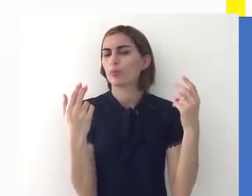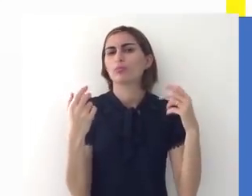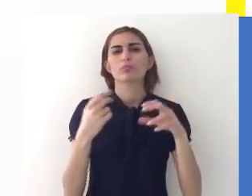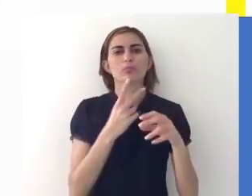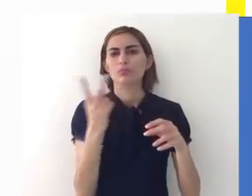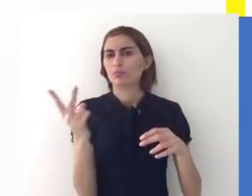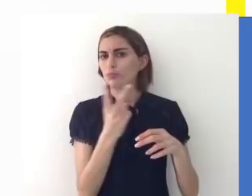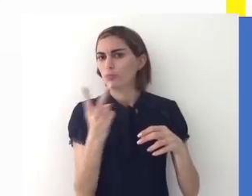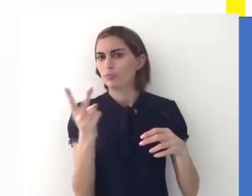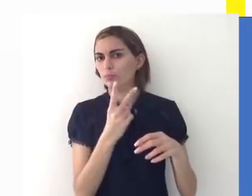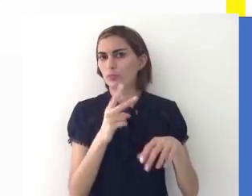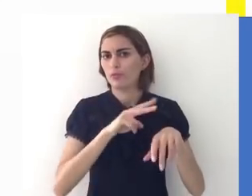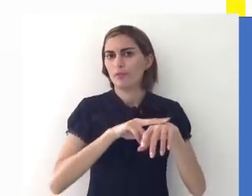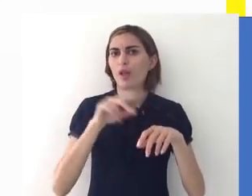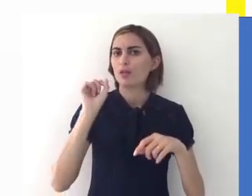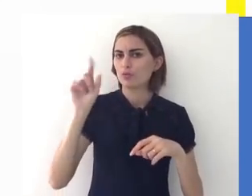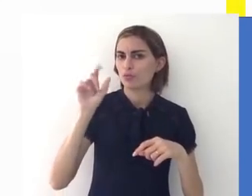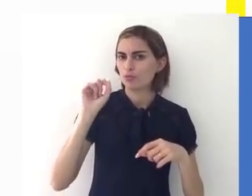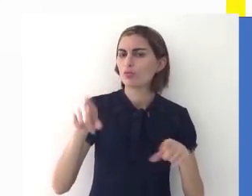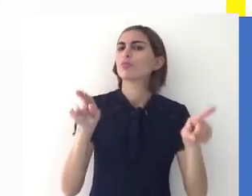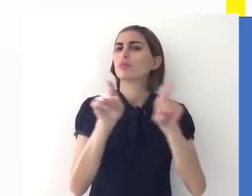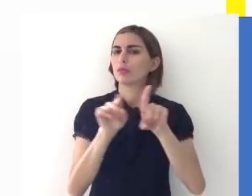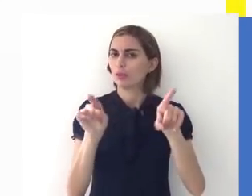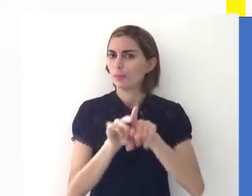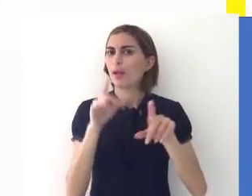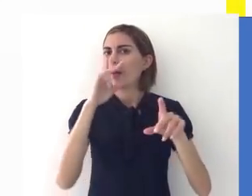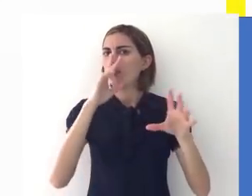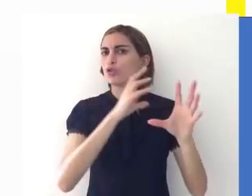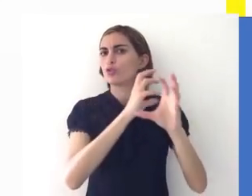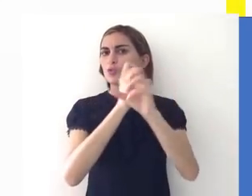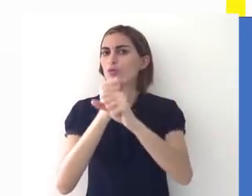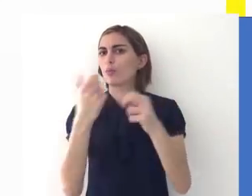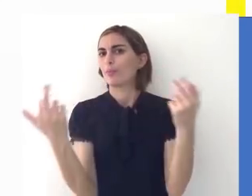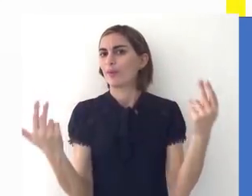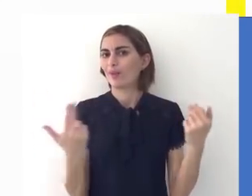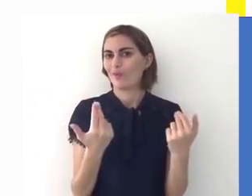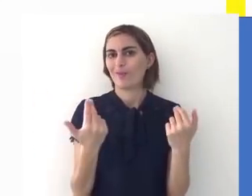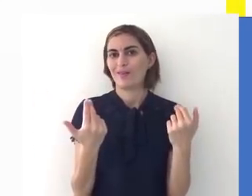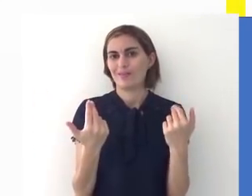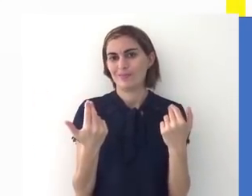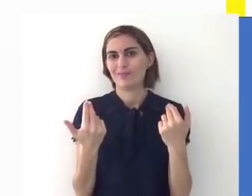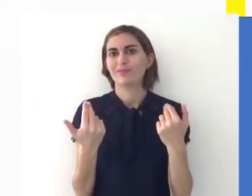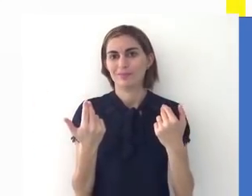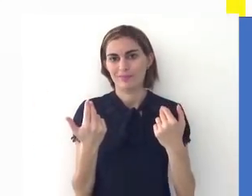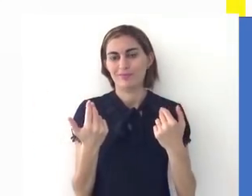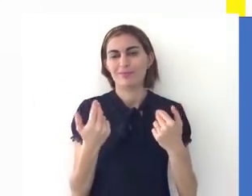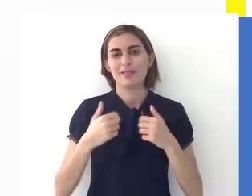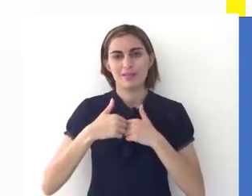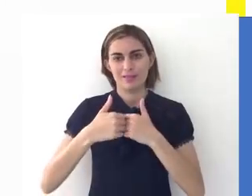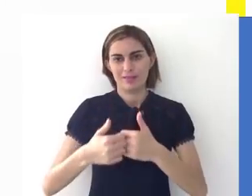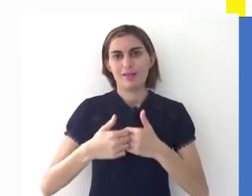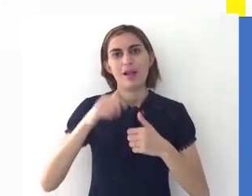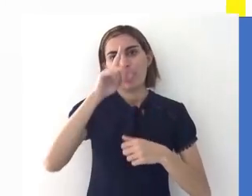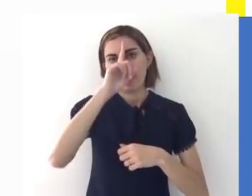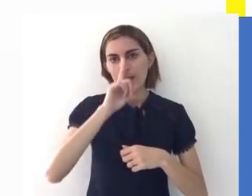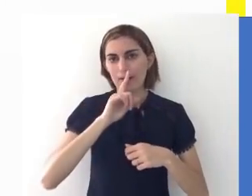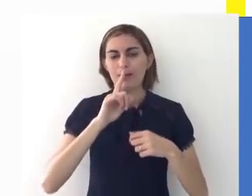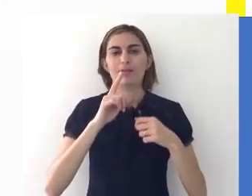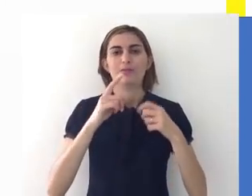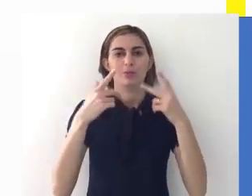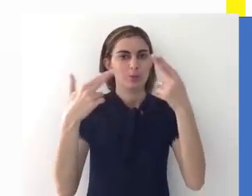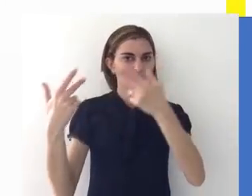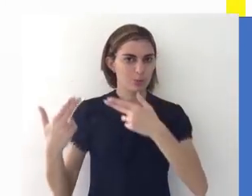em laranja e, portanto, a medida em azul também é a mesma medida que essa